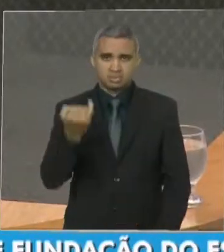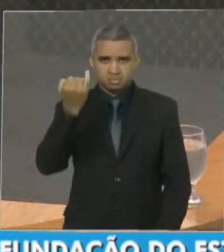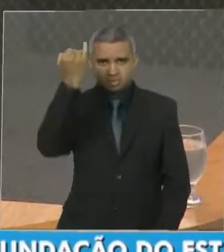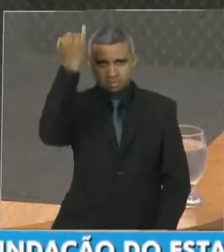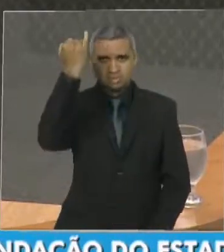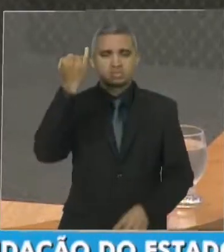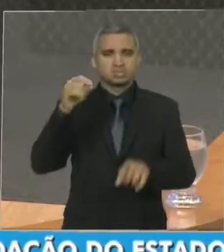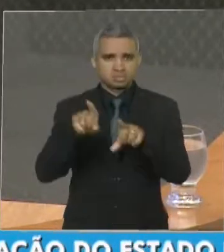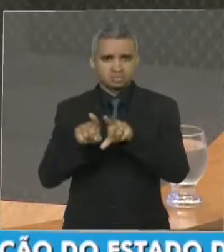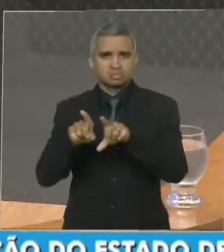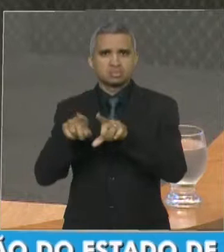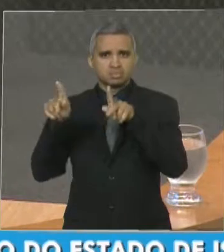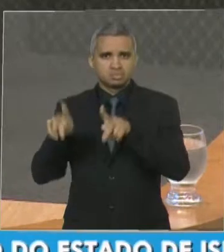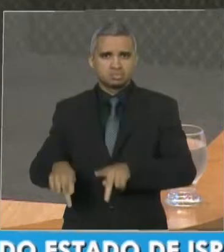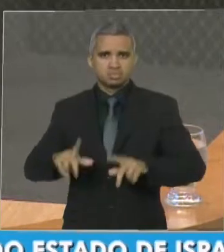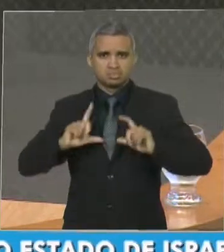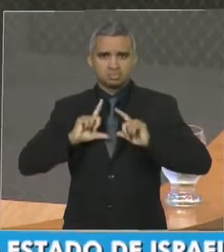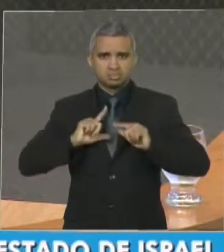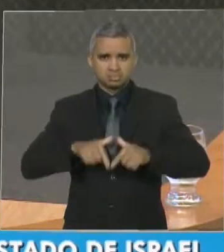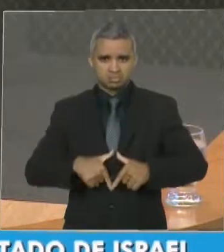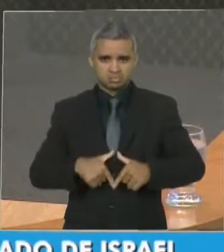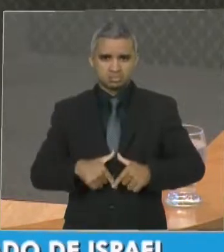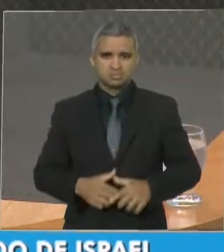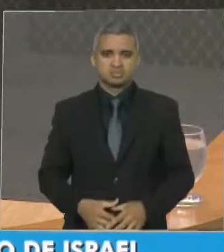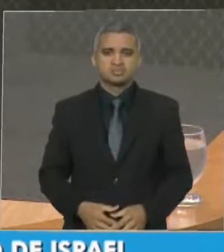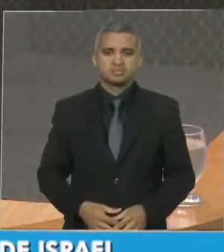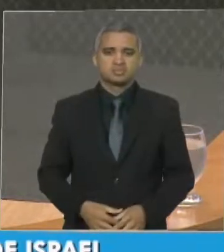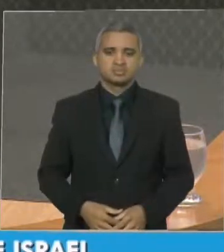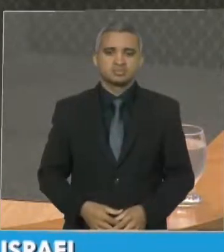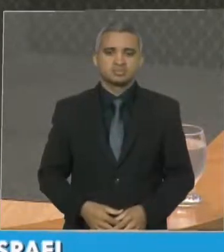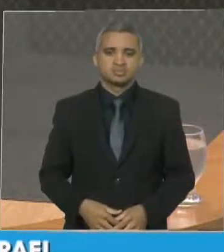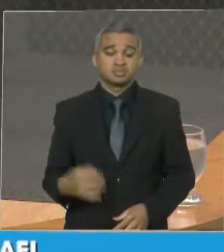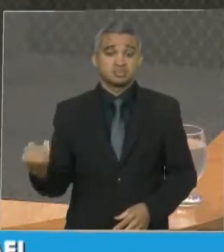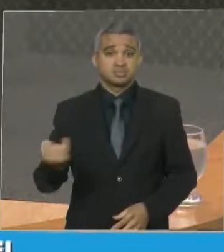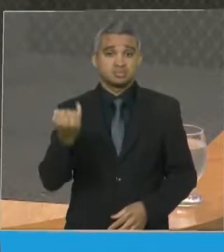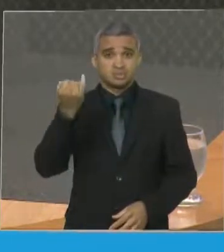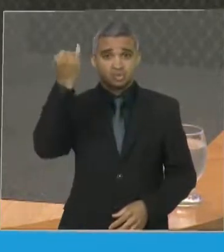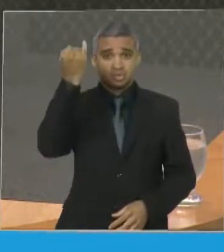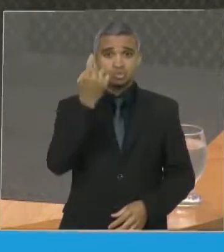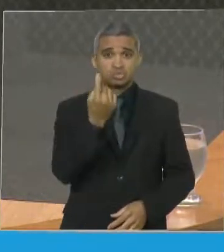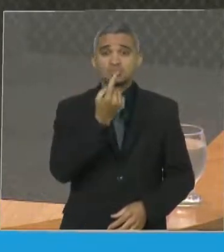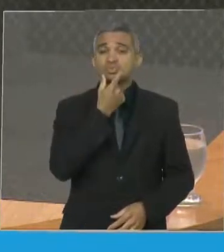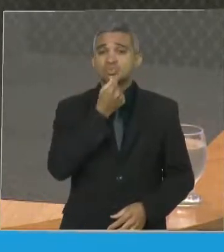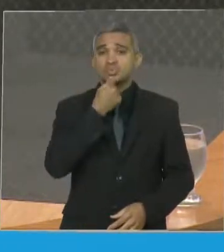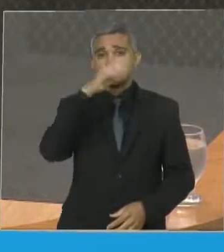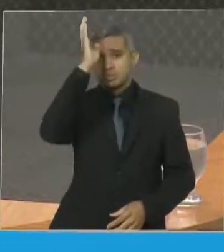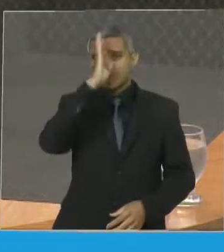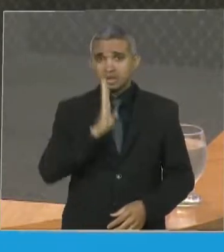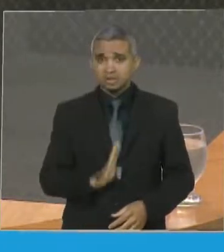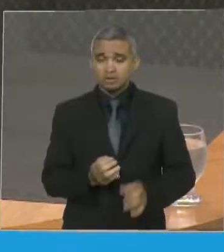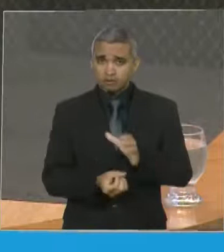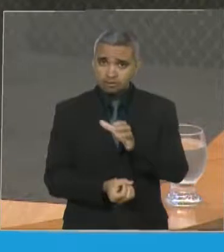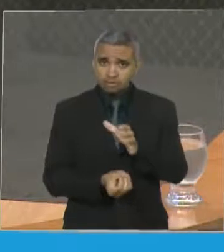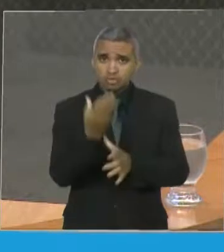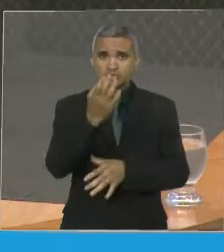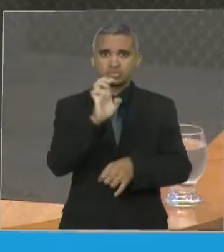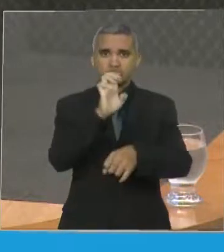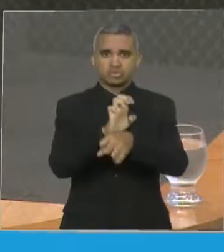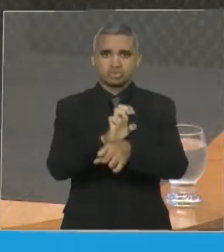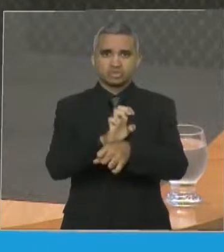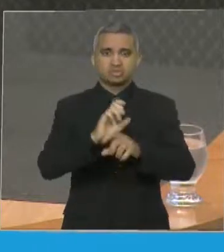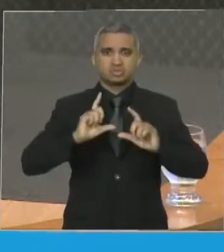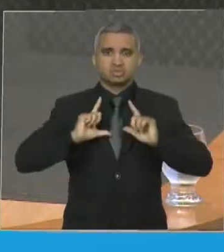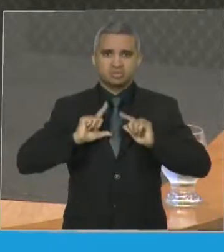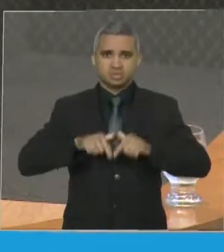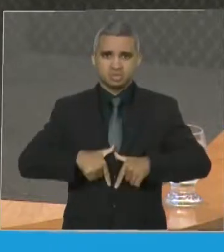atuação decisiva de um brasileiro que propiciou a criação do Estado de Israel. O nome dele